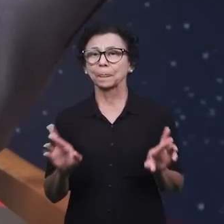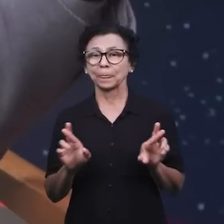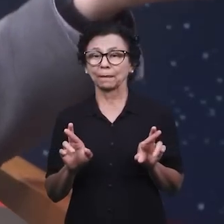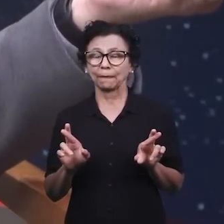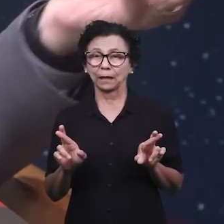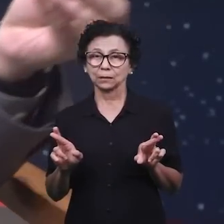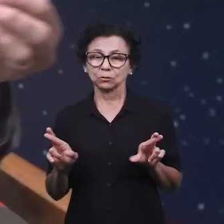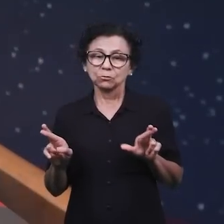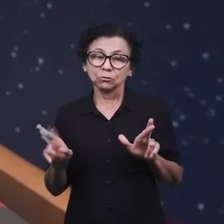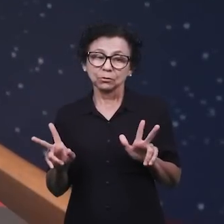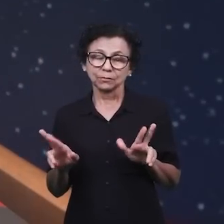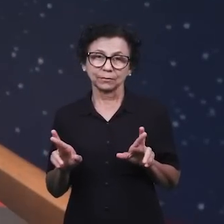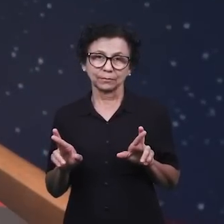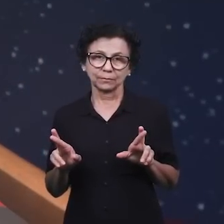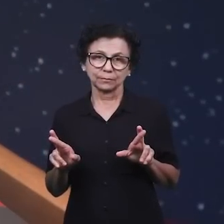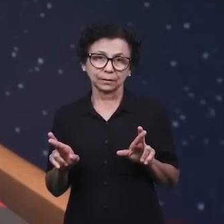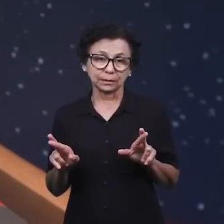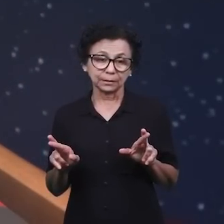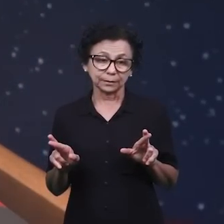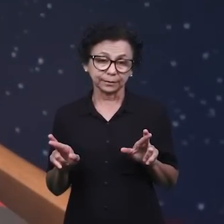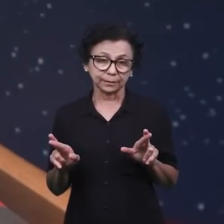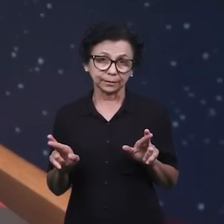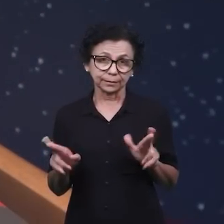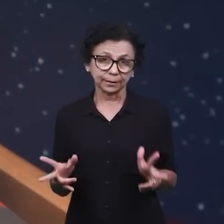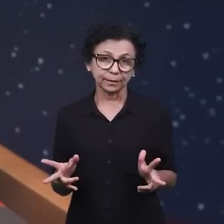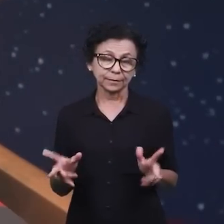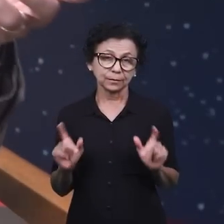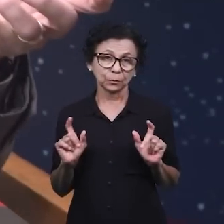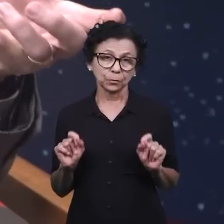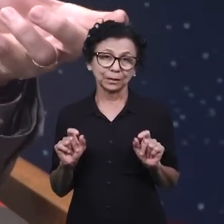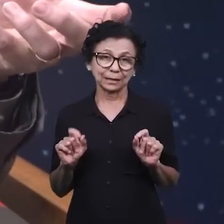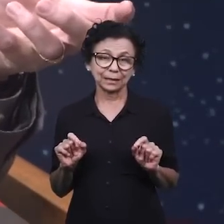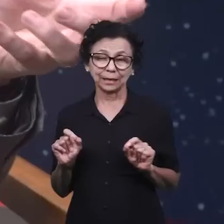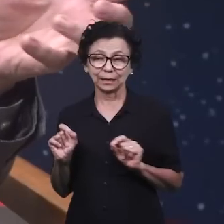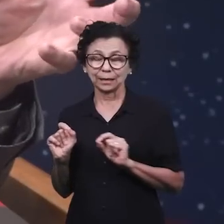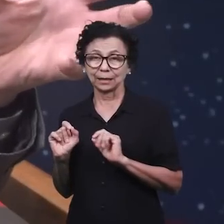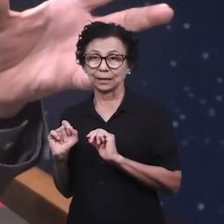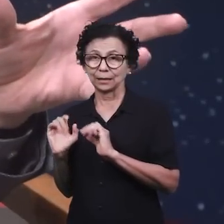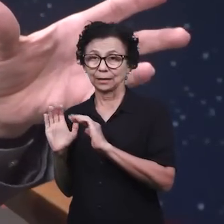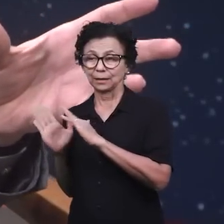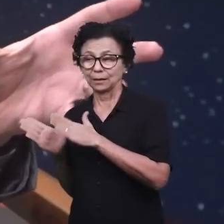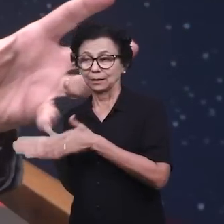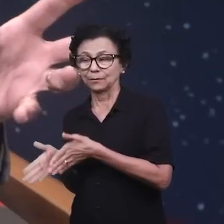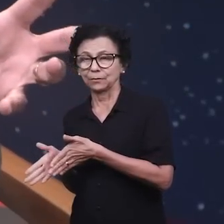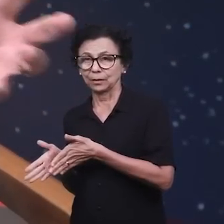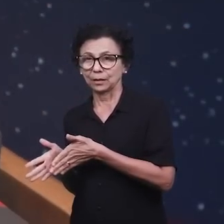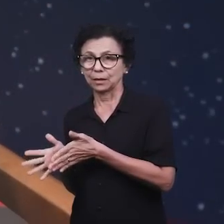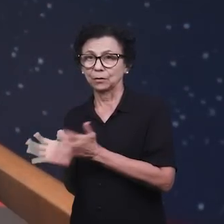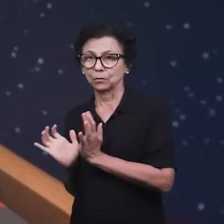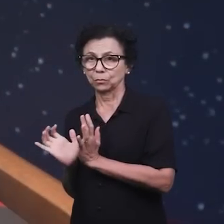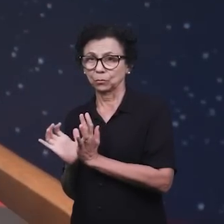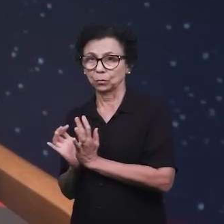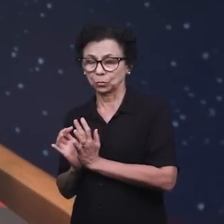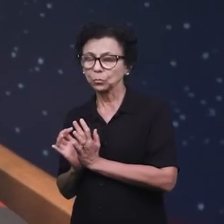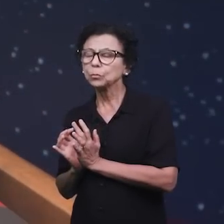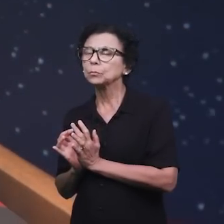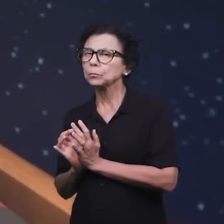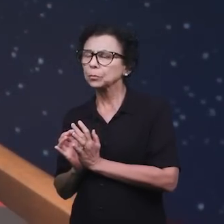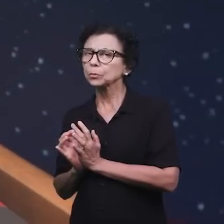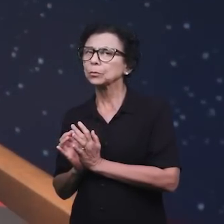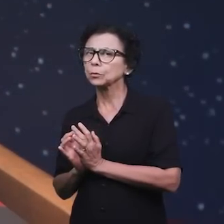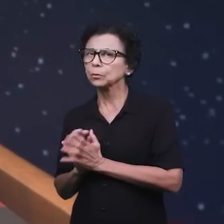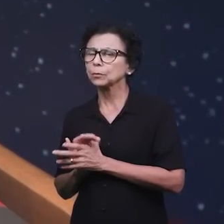experiência, aceitam Jesus como Salvador, de alguma maneira são abençoadas. A